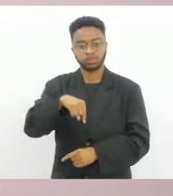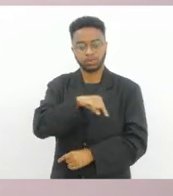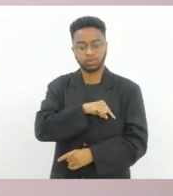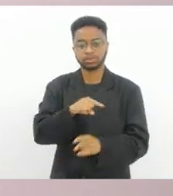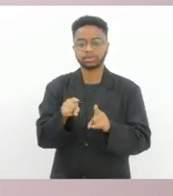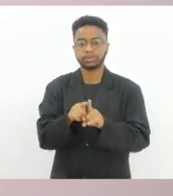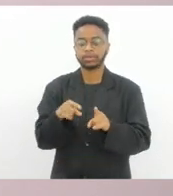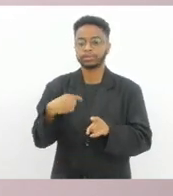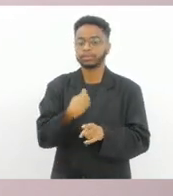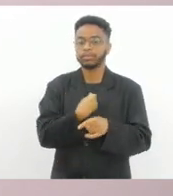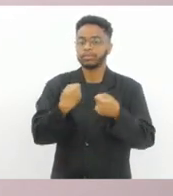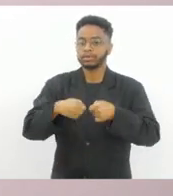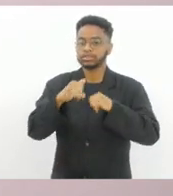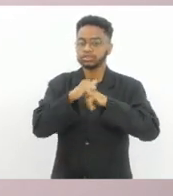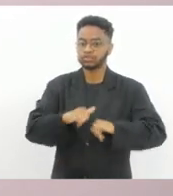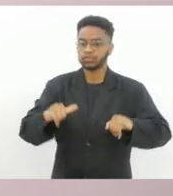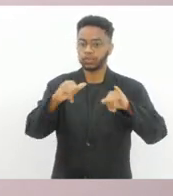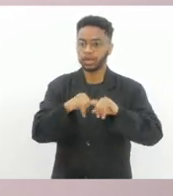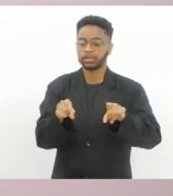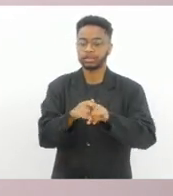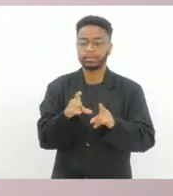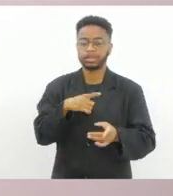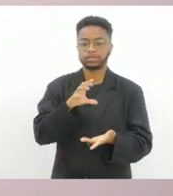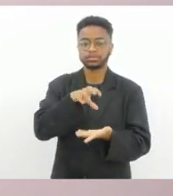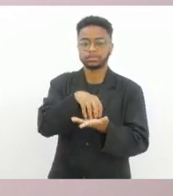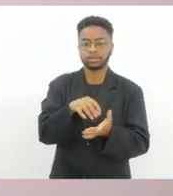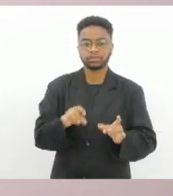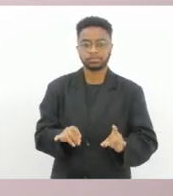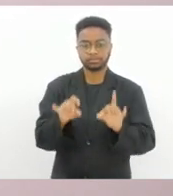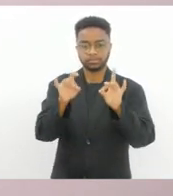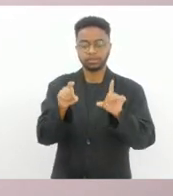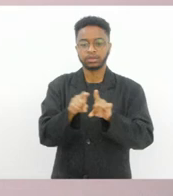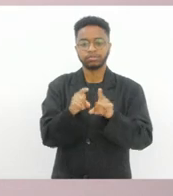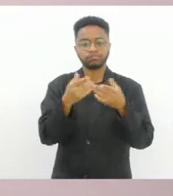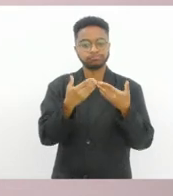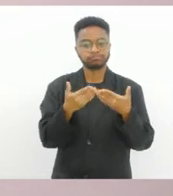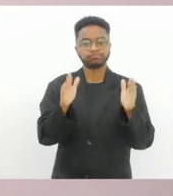que a gente precisa divulgar, e que são os centros especializados, essa porta